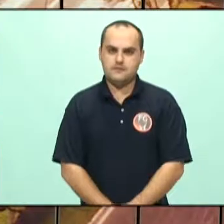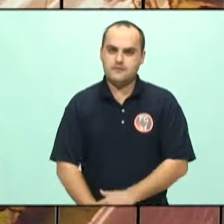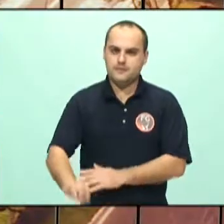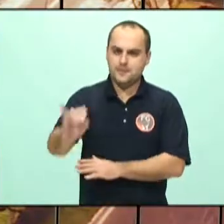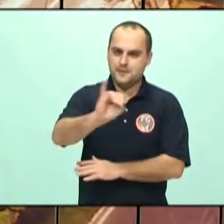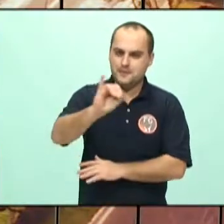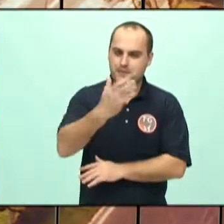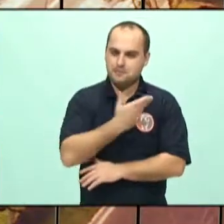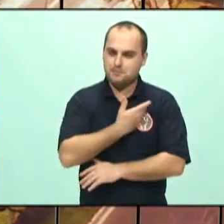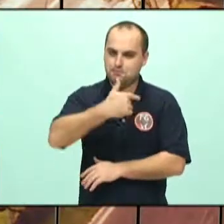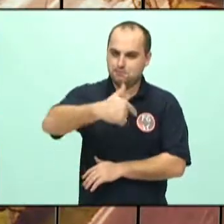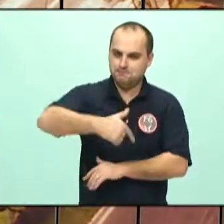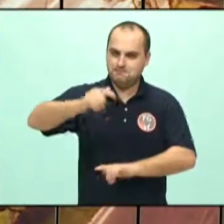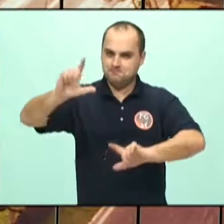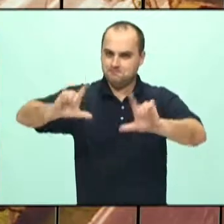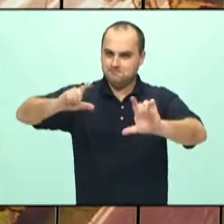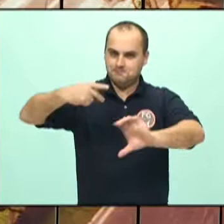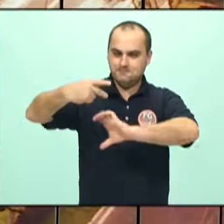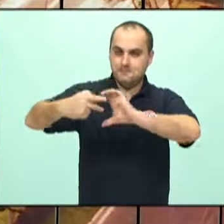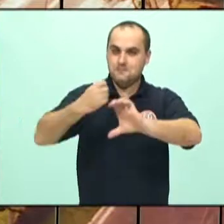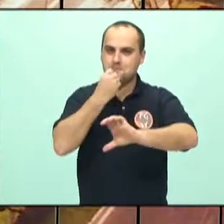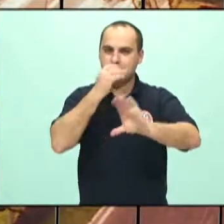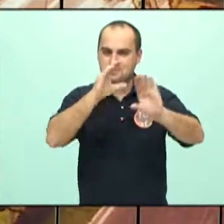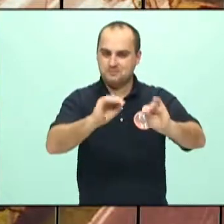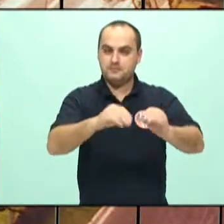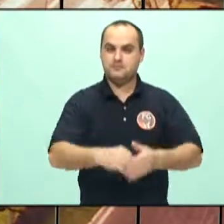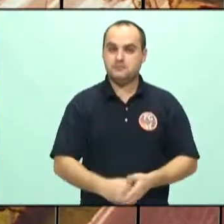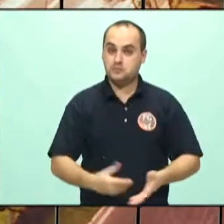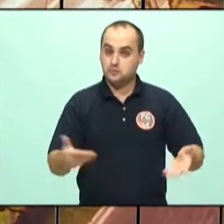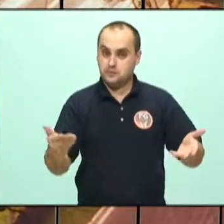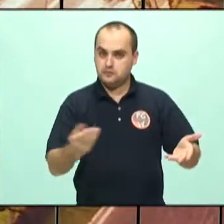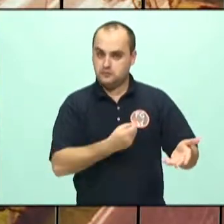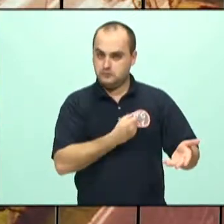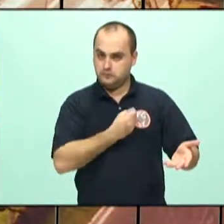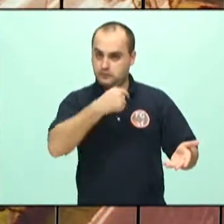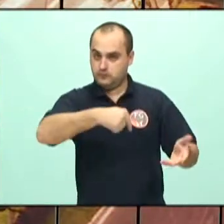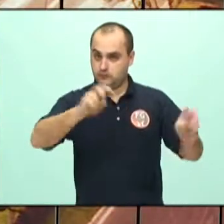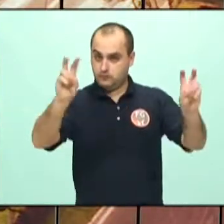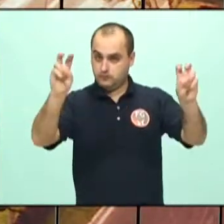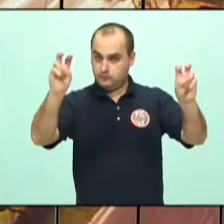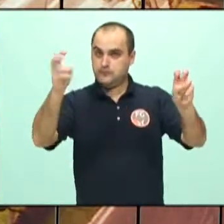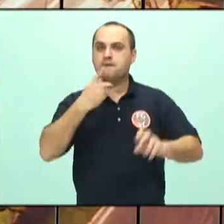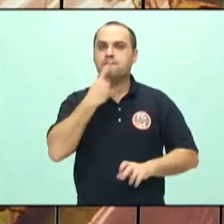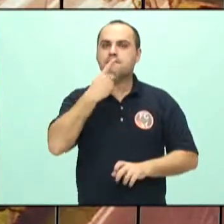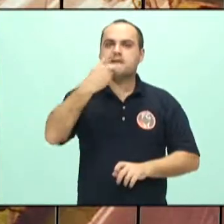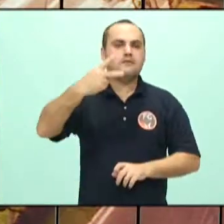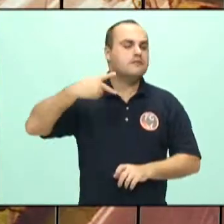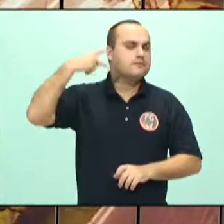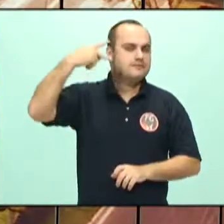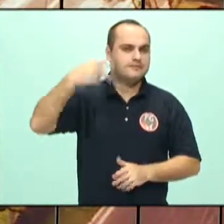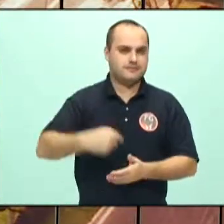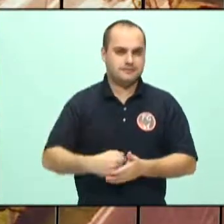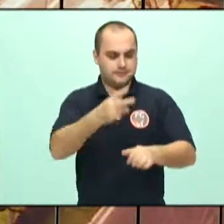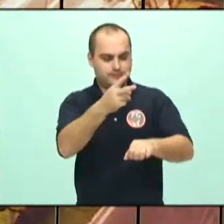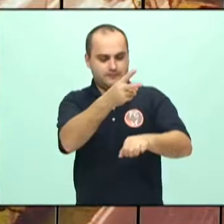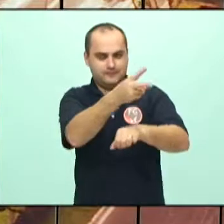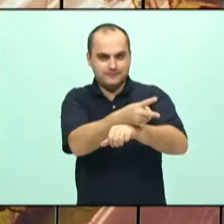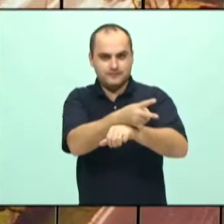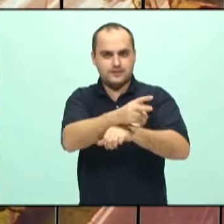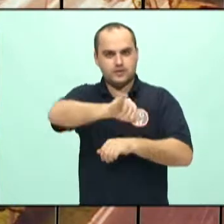Olá, amigos da TV Câmara, muito boa noite. Estamos iniciando a partir de agora o nosso programa Fala Vereador, com a companhia de José Fernando, nosso